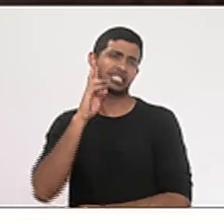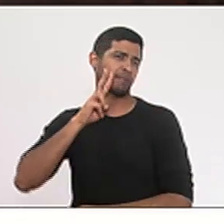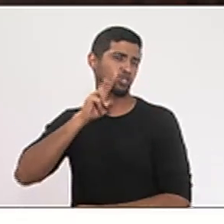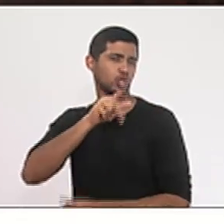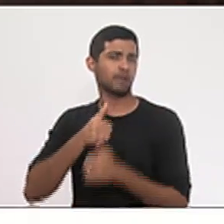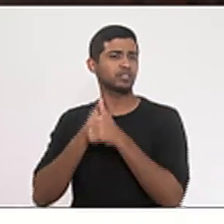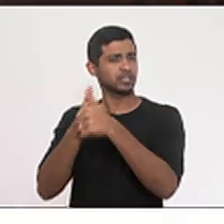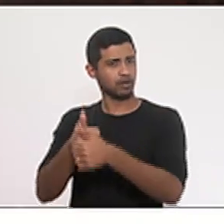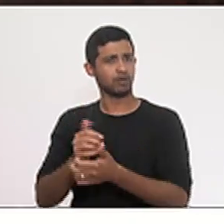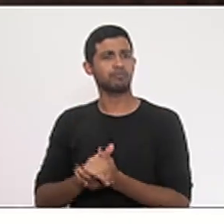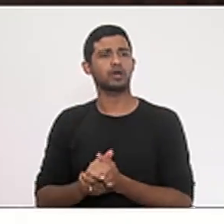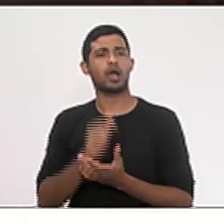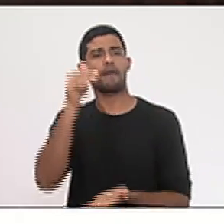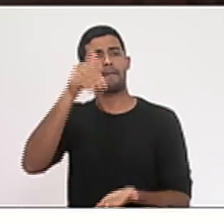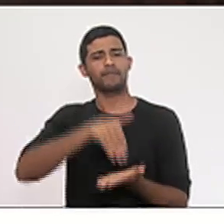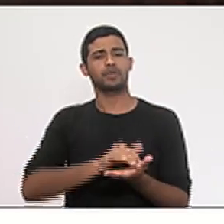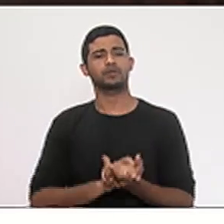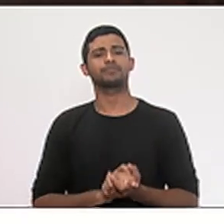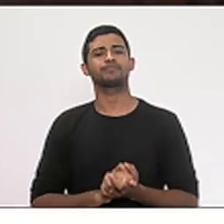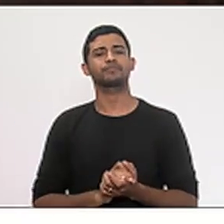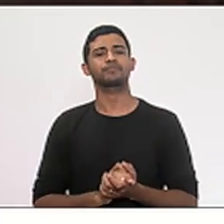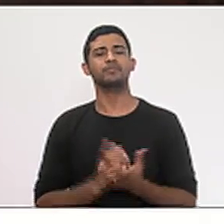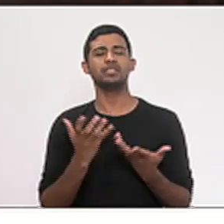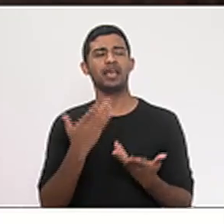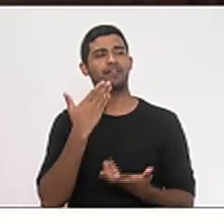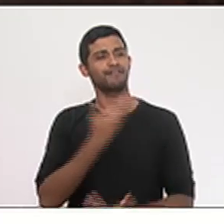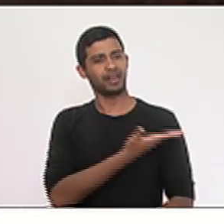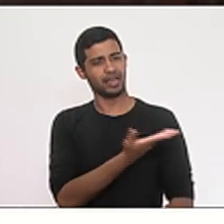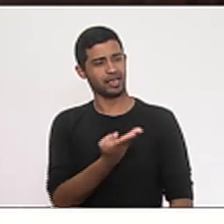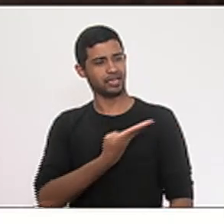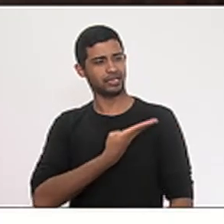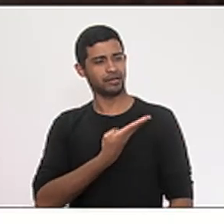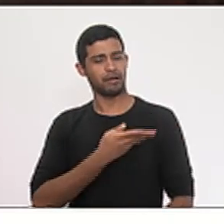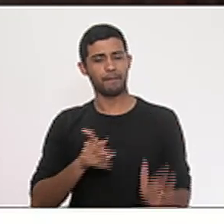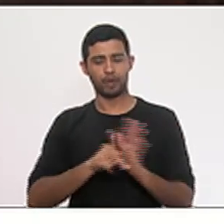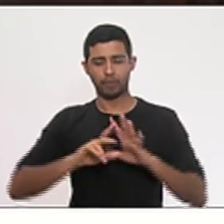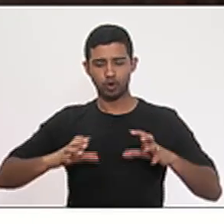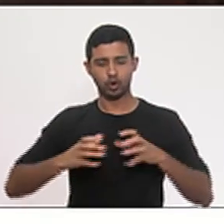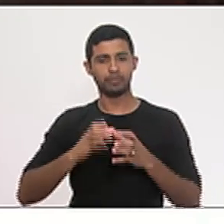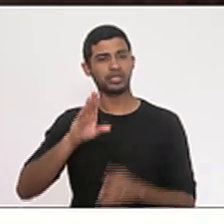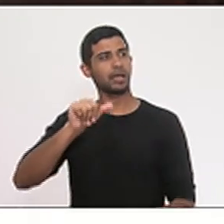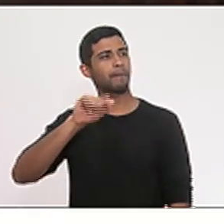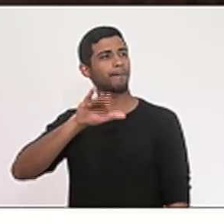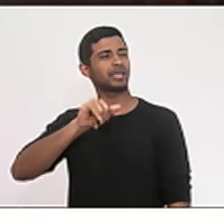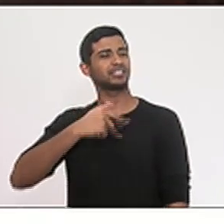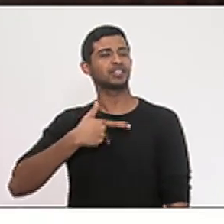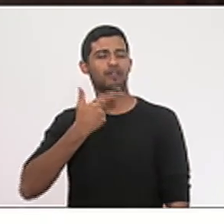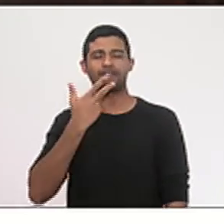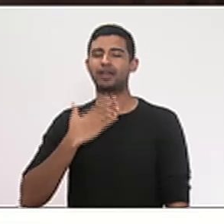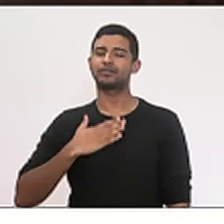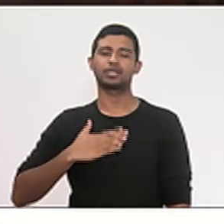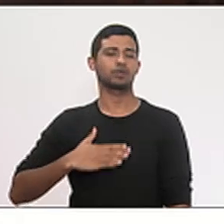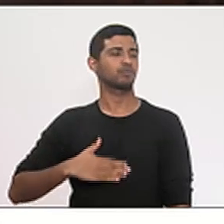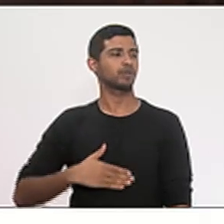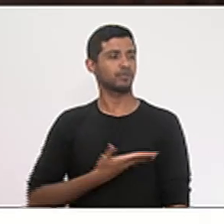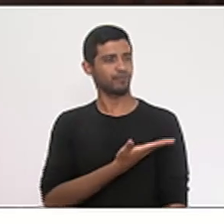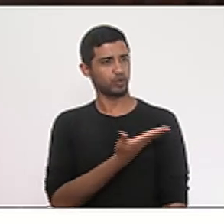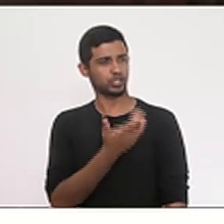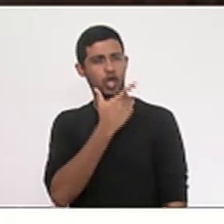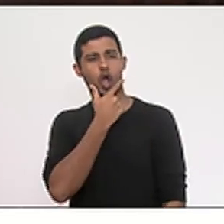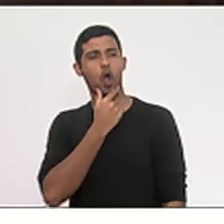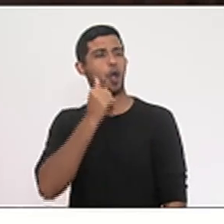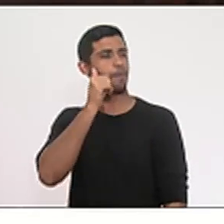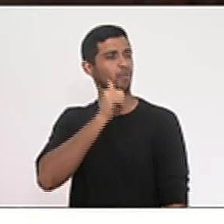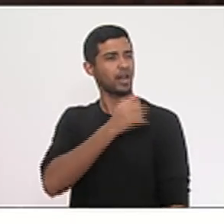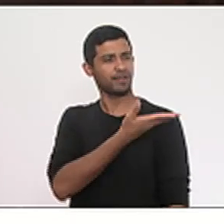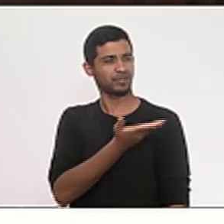acompanhado. E por fim, quero falar com os companheiros dos comitês de bacia, e falo com muita tranquilidade. Os senhores e senhoras que